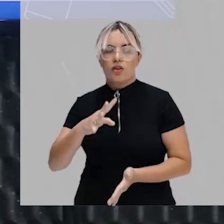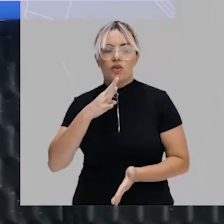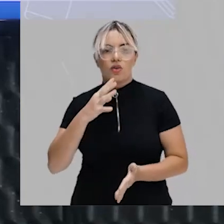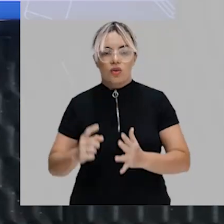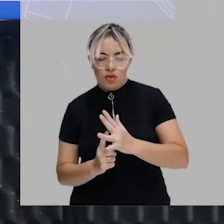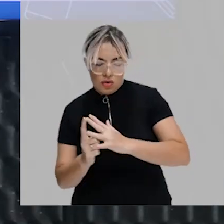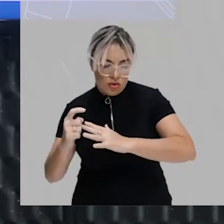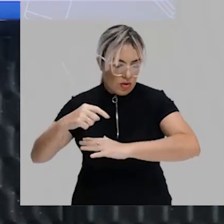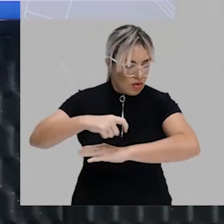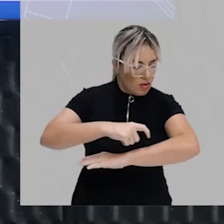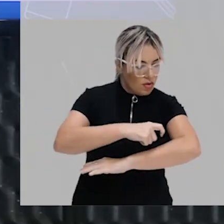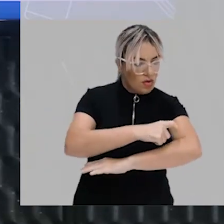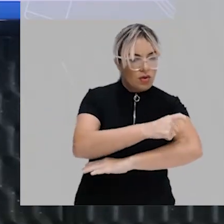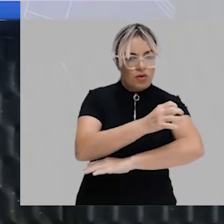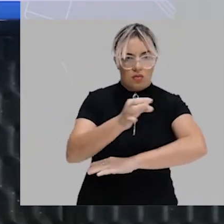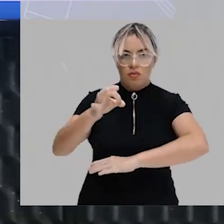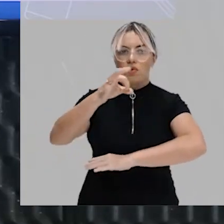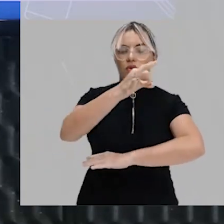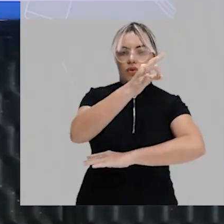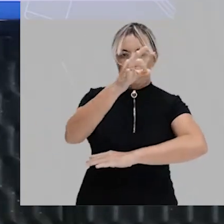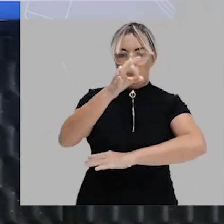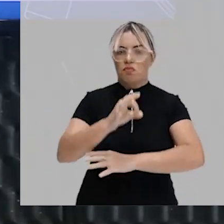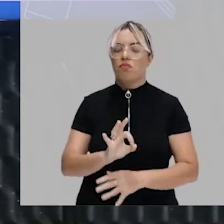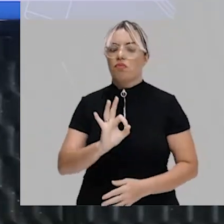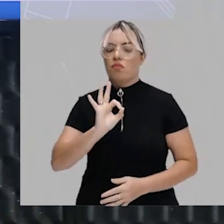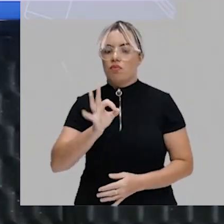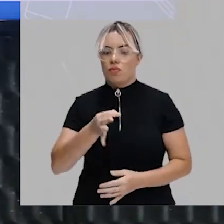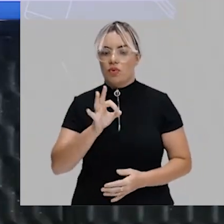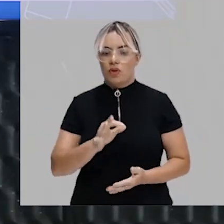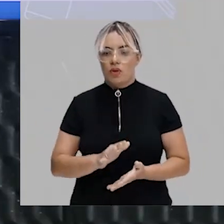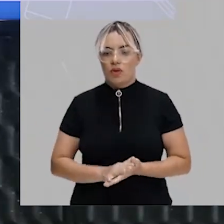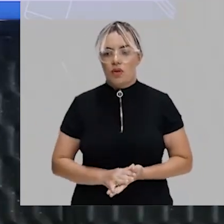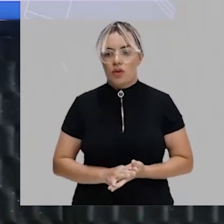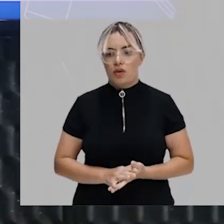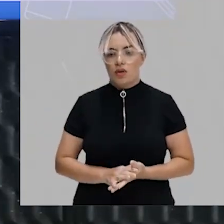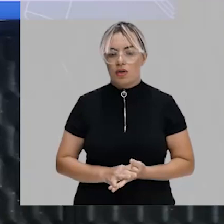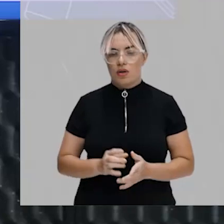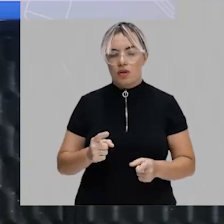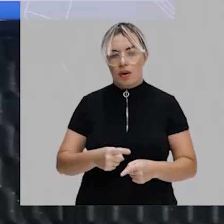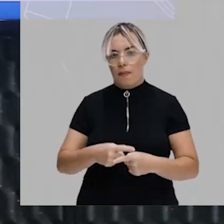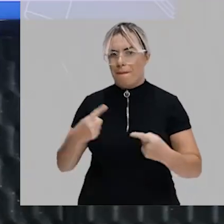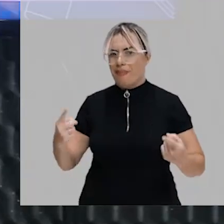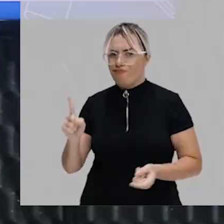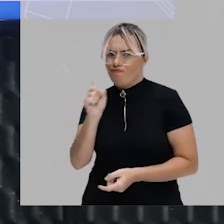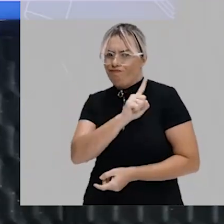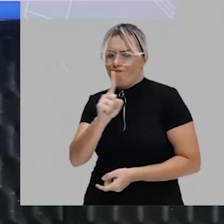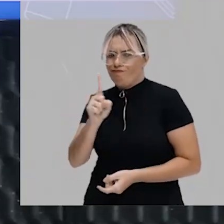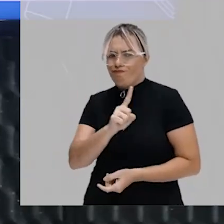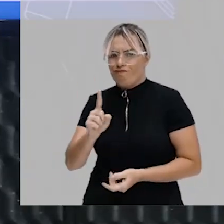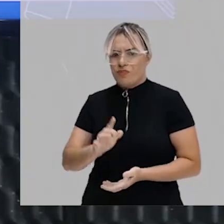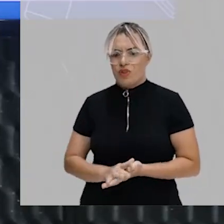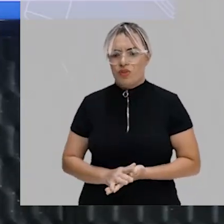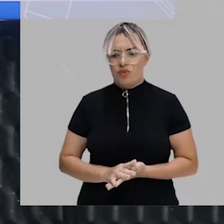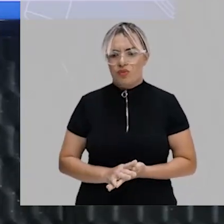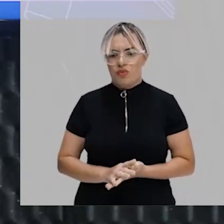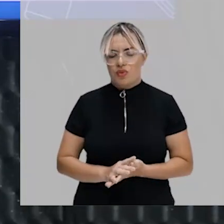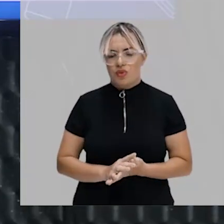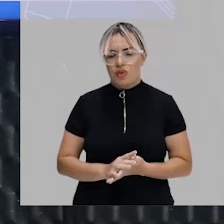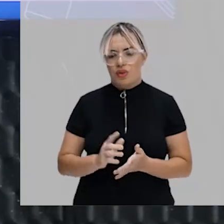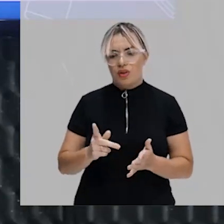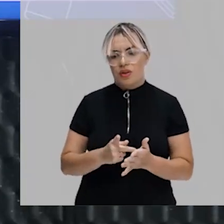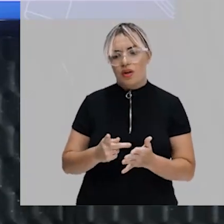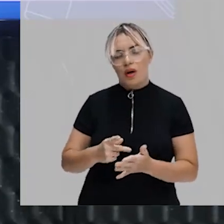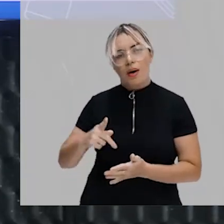surge a partir de outra vida pré-existente. Mas isso aqui não foi derrubado por Louis Pastel. Então, se não foi derrubado, a gente marca